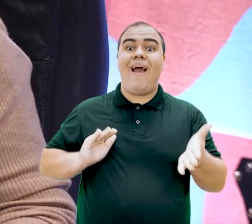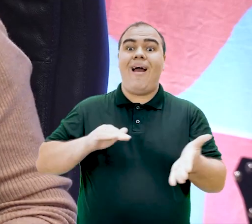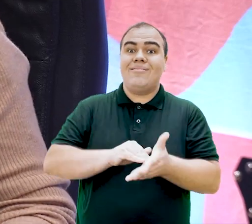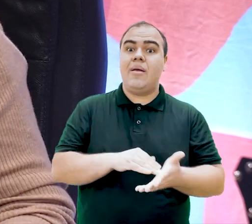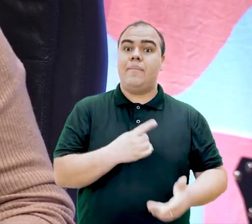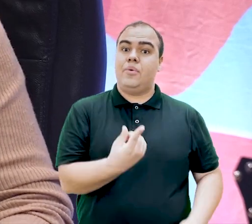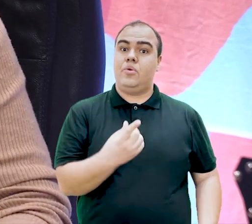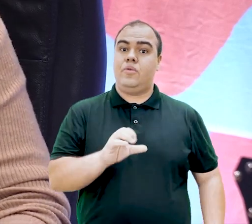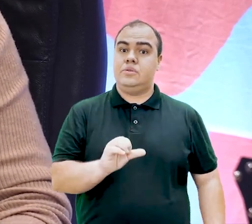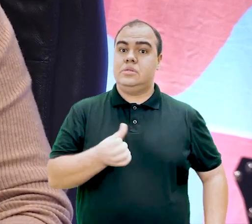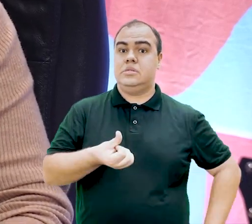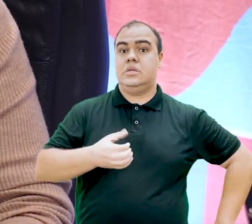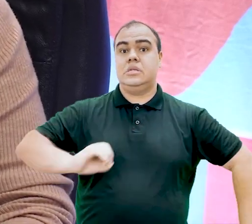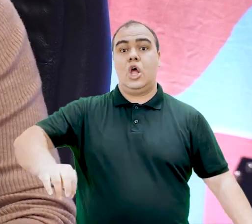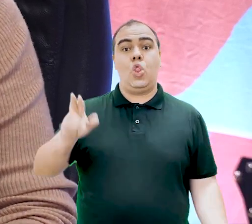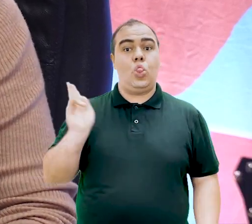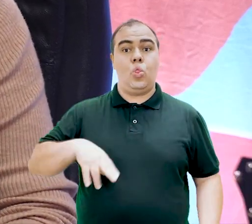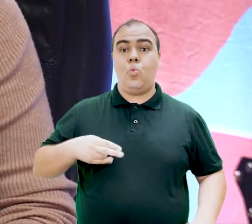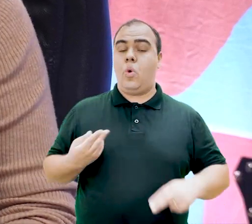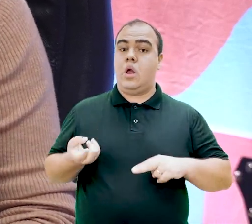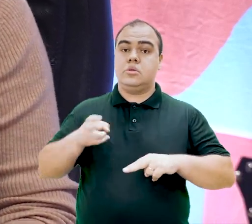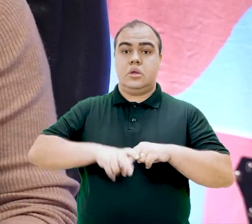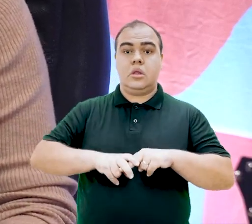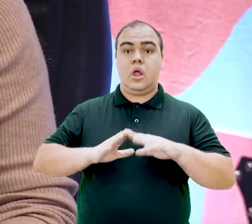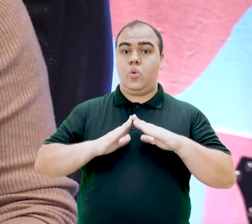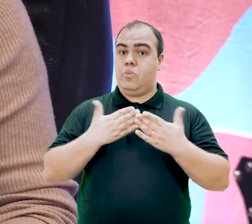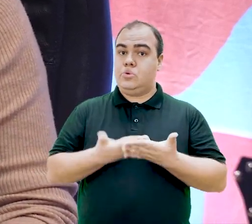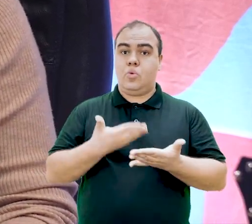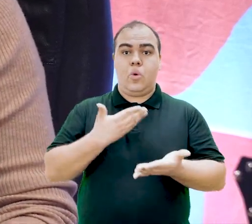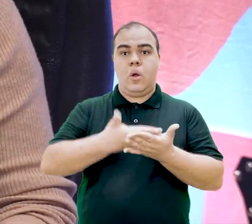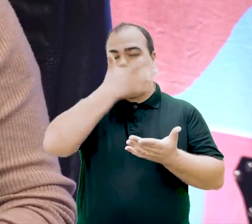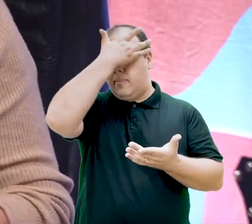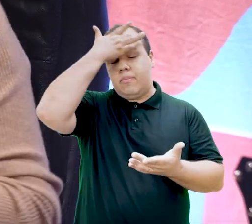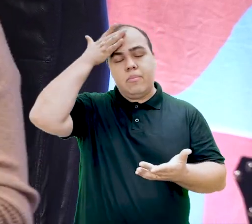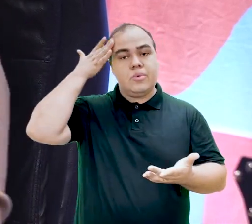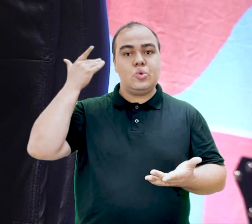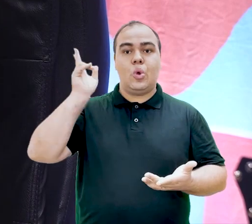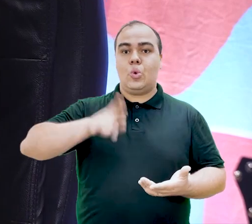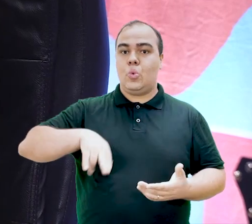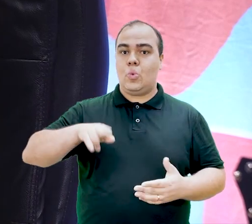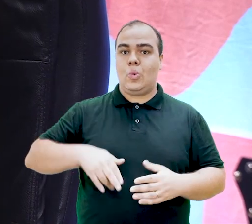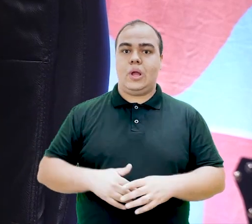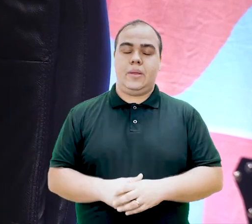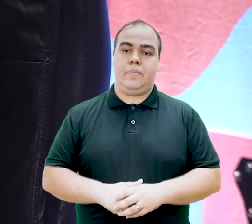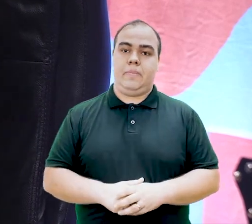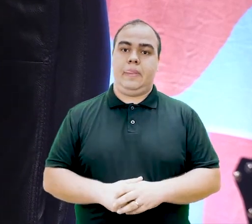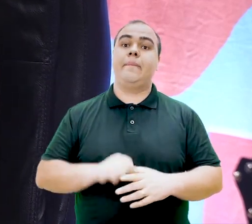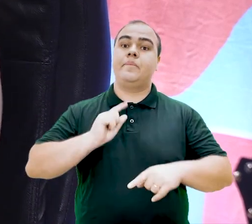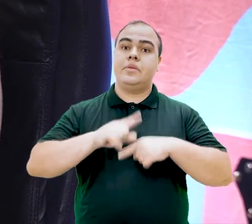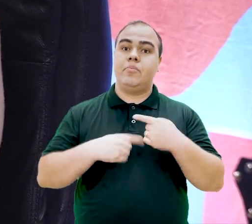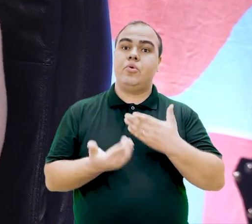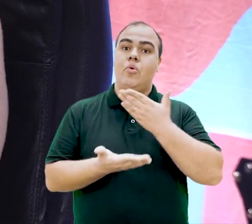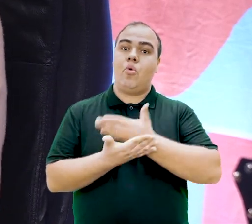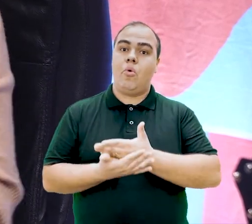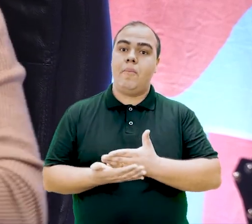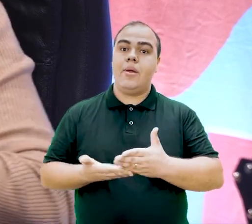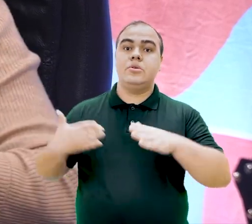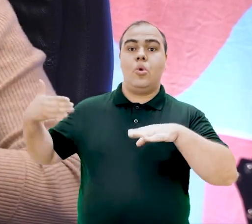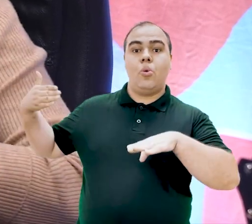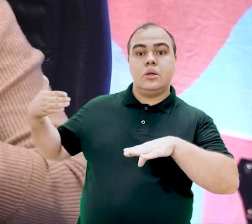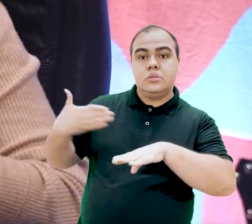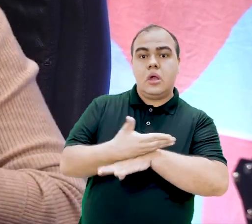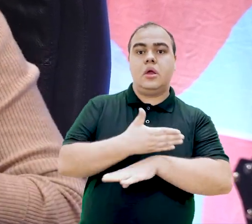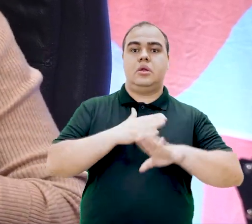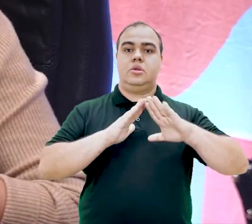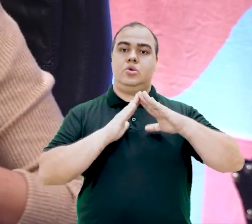dos anos 60 não tinha nunca tinha sentado numa escola num banco escolar então depois a gente tem o acesso aí começa